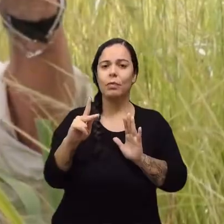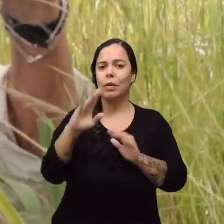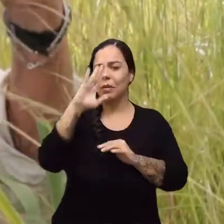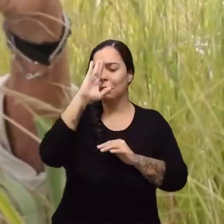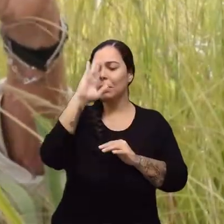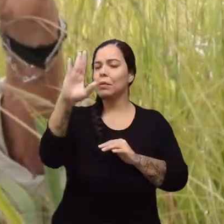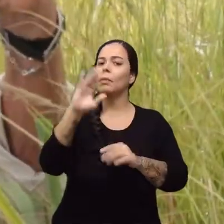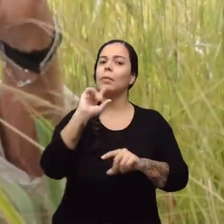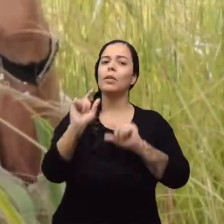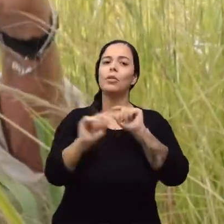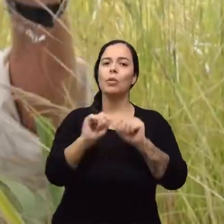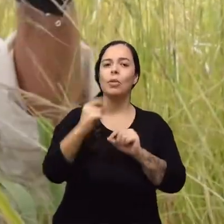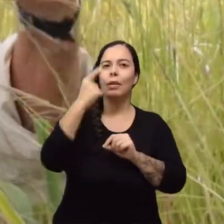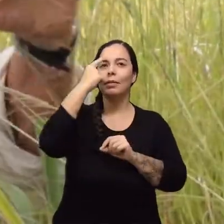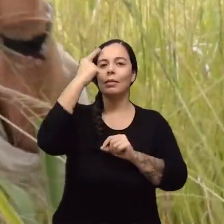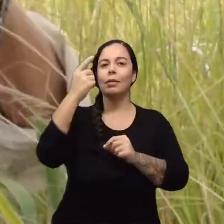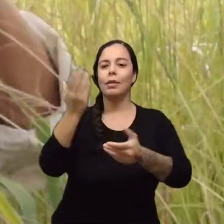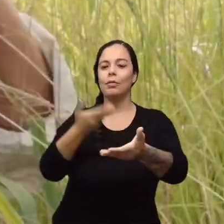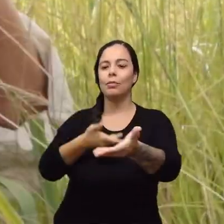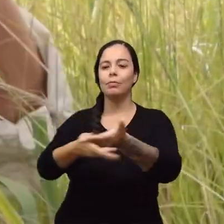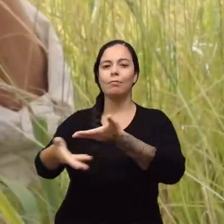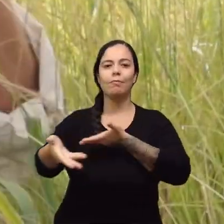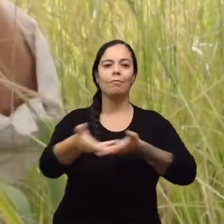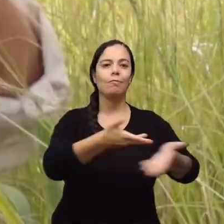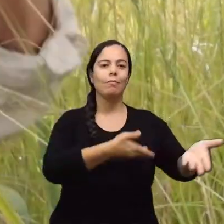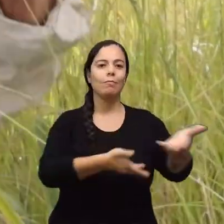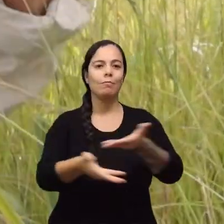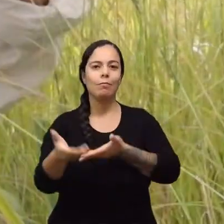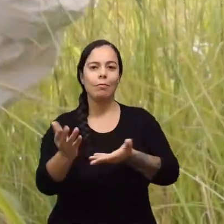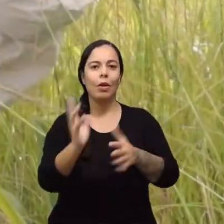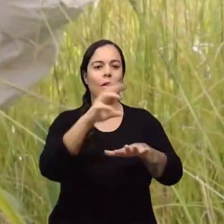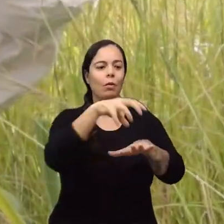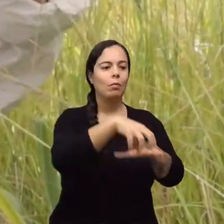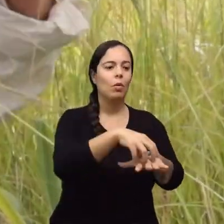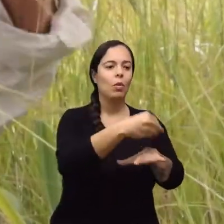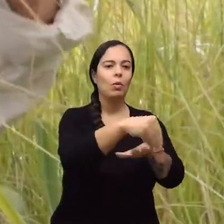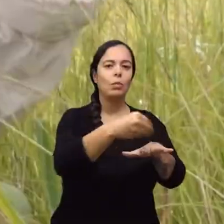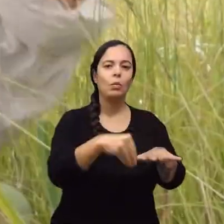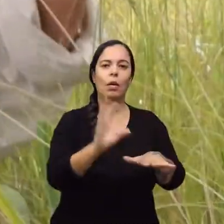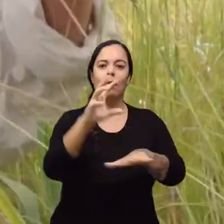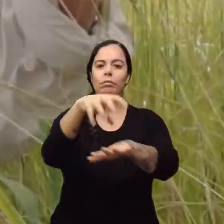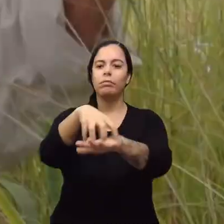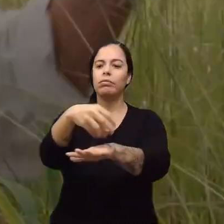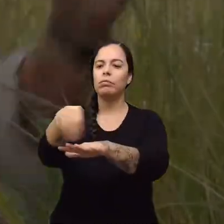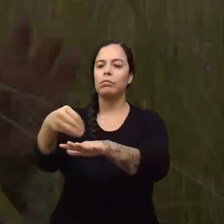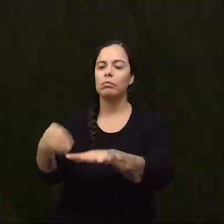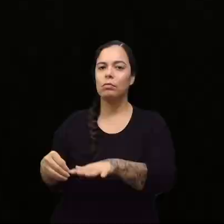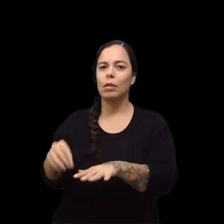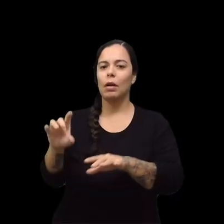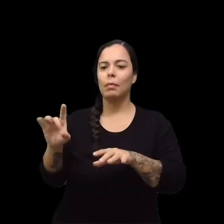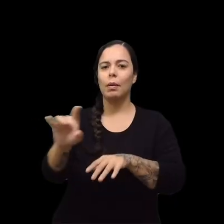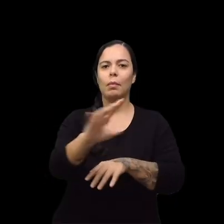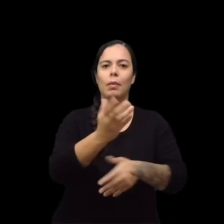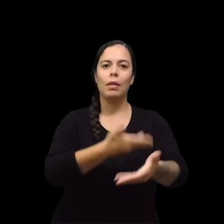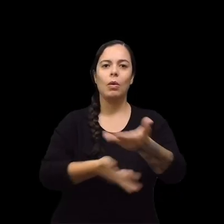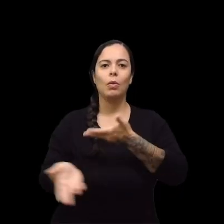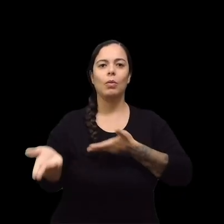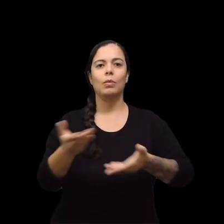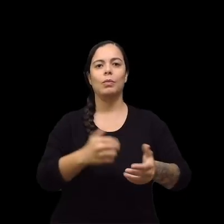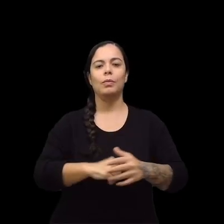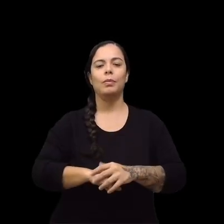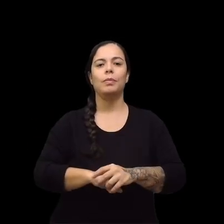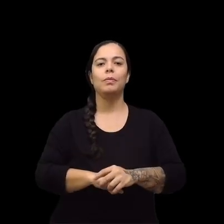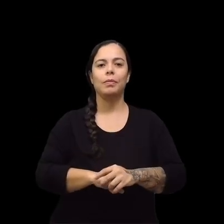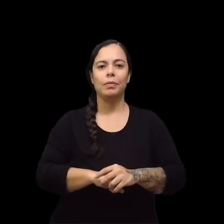de integração entre diferentes construtores de sítios arqueológicos.